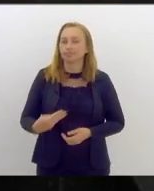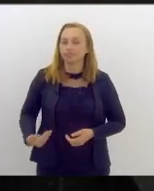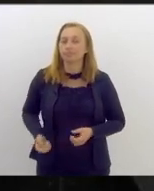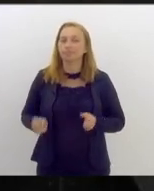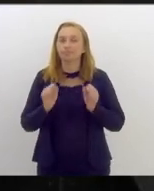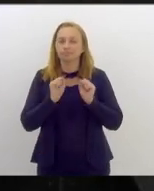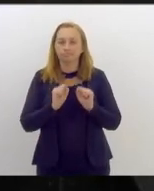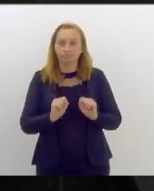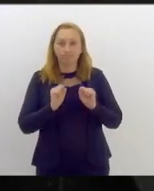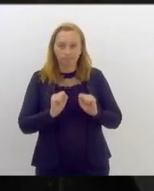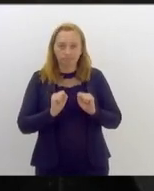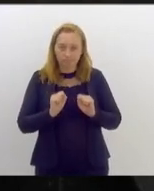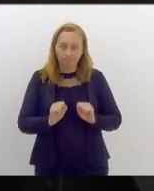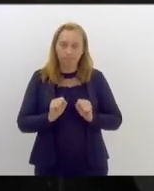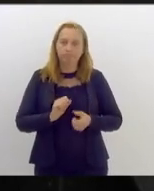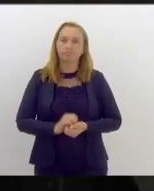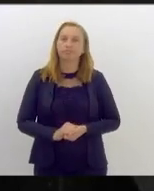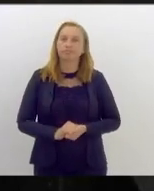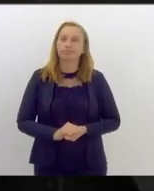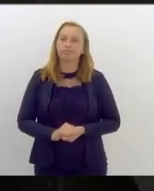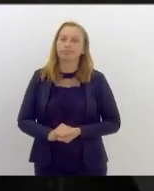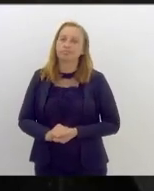poderá dar